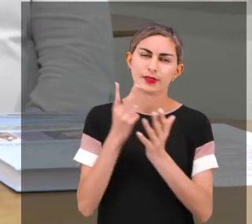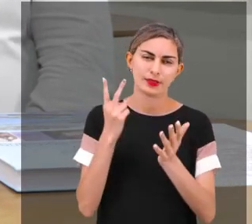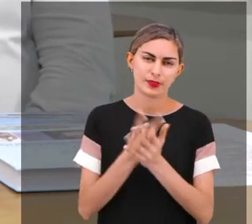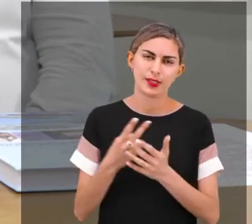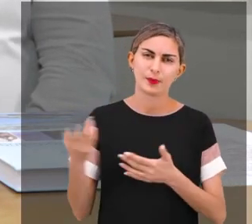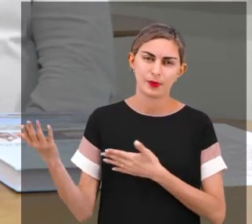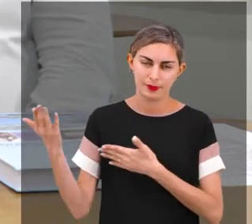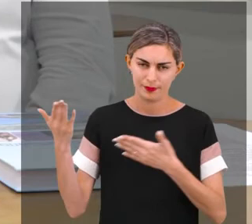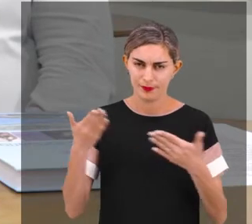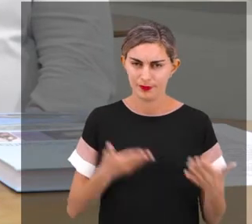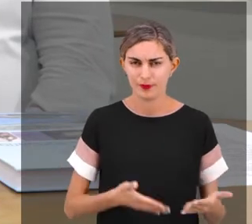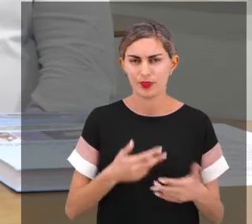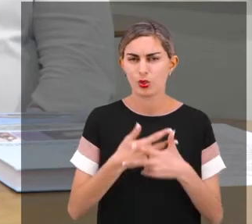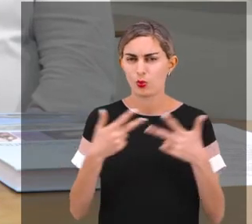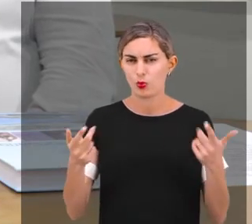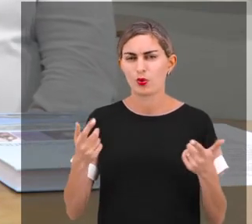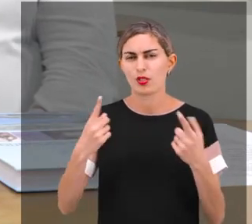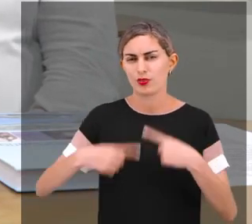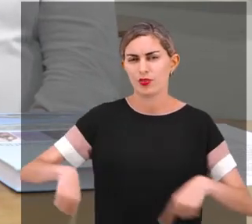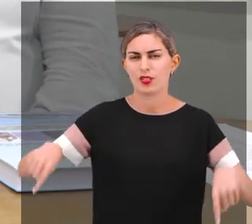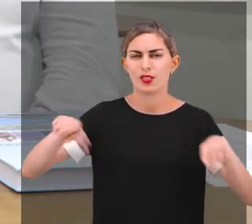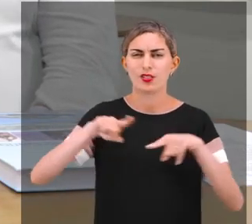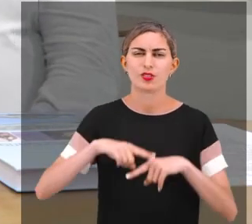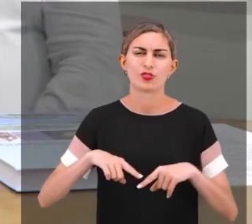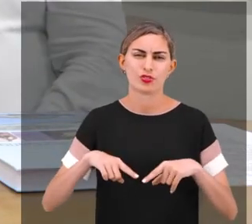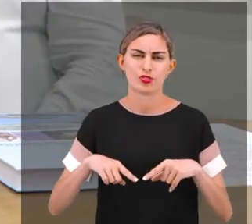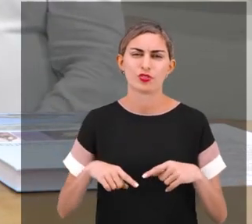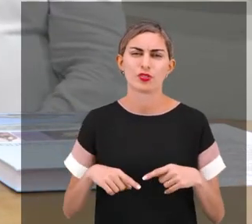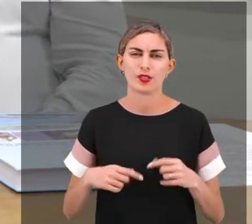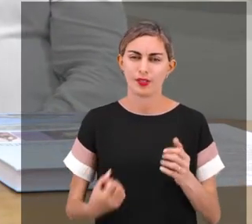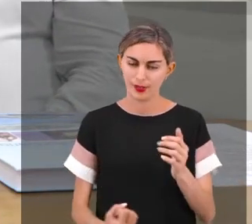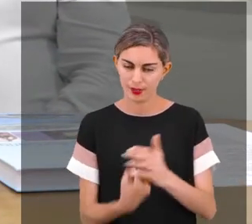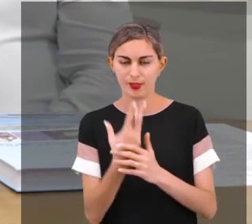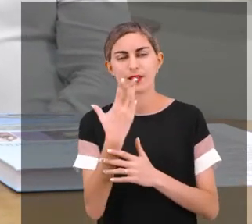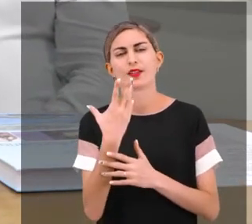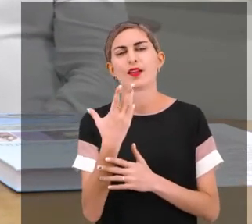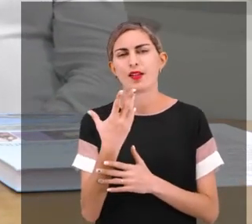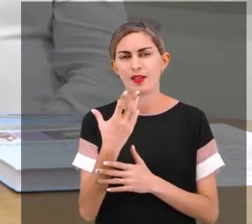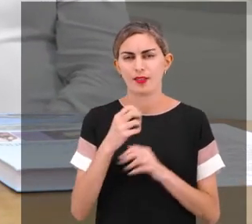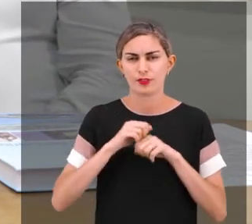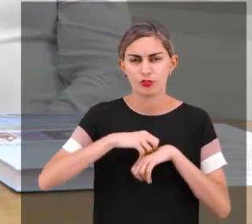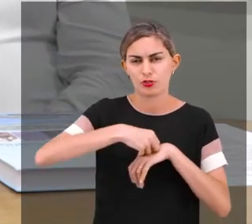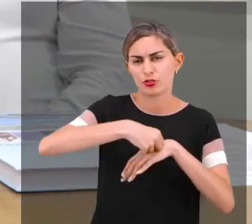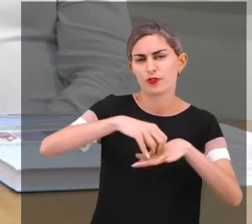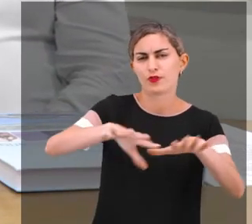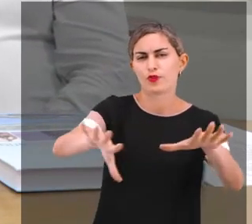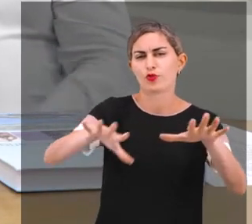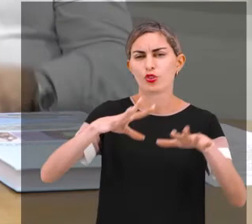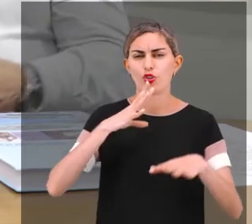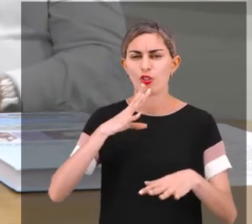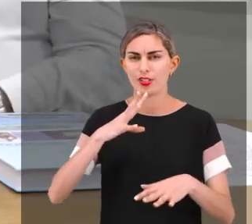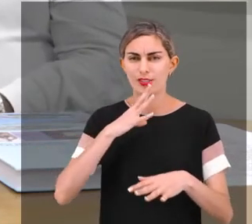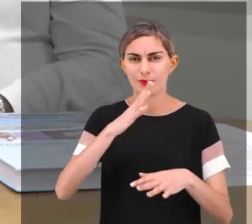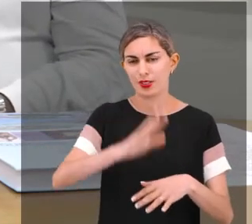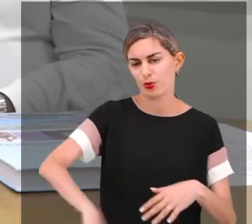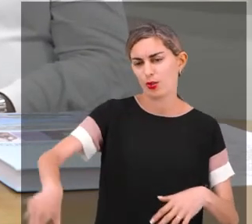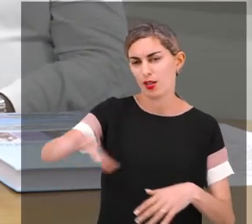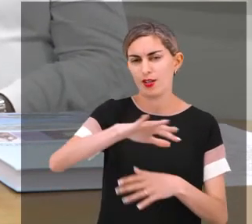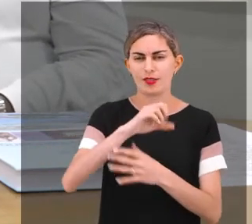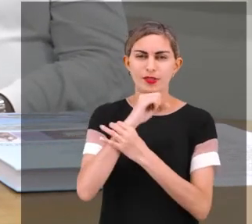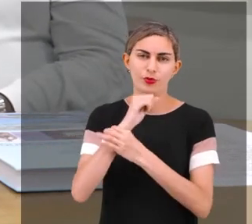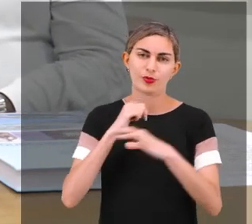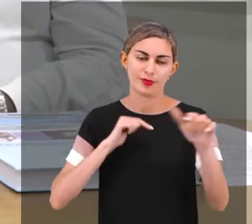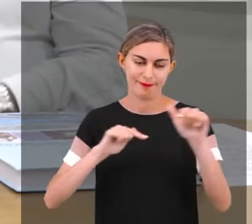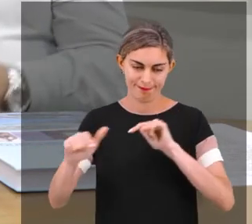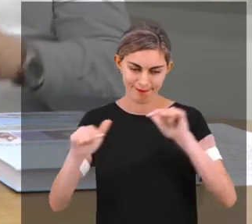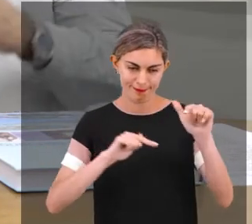sempre à disposição quando é para a gente criar e difundir conhecimento na área de segurança ao